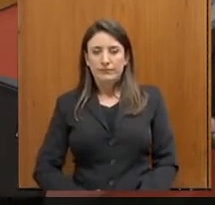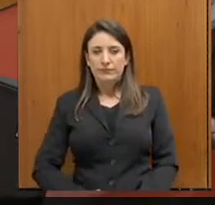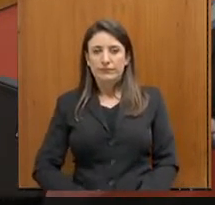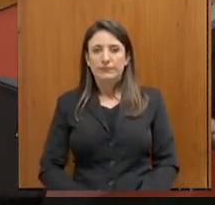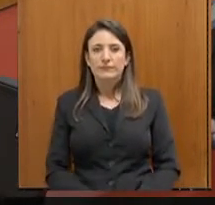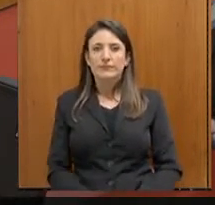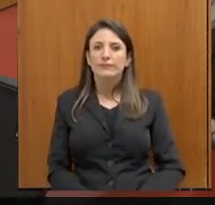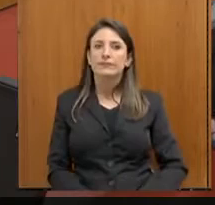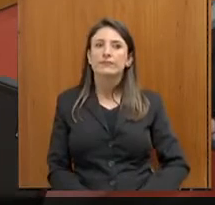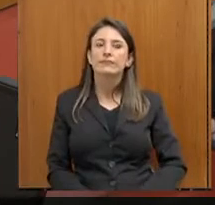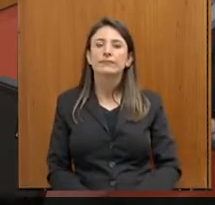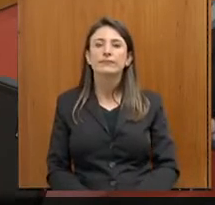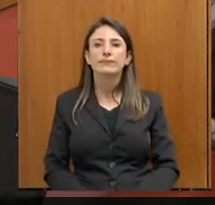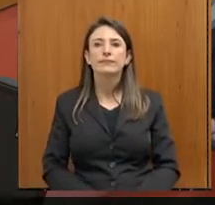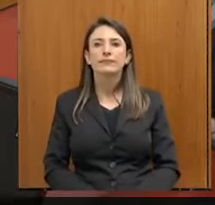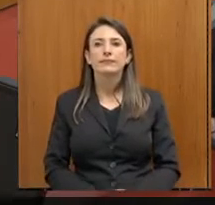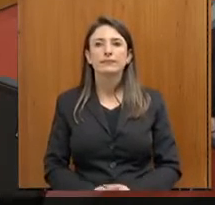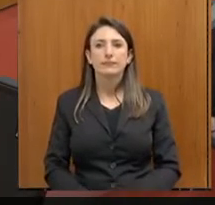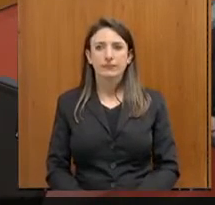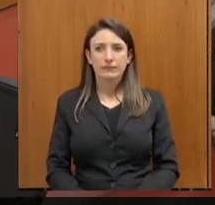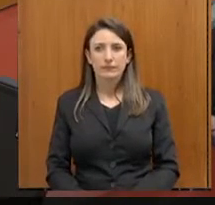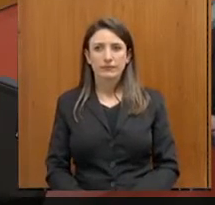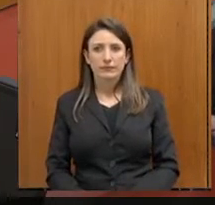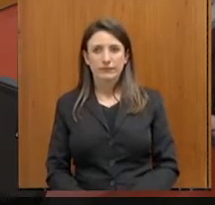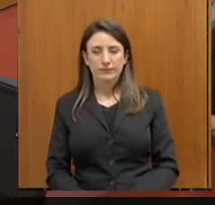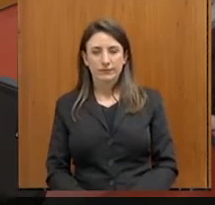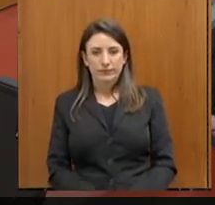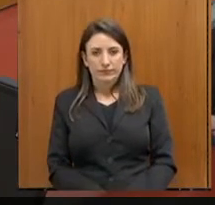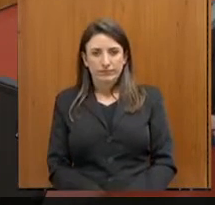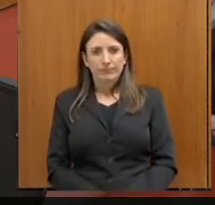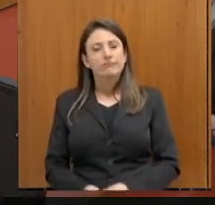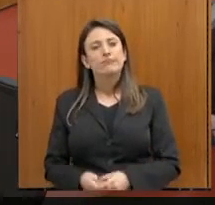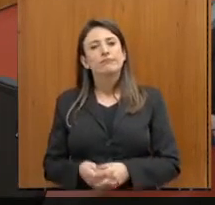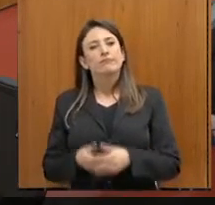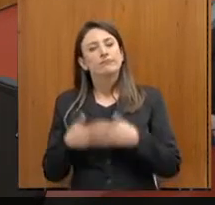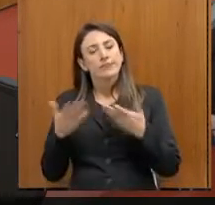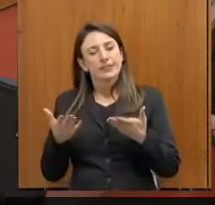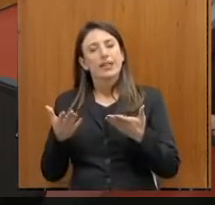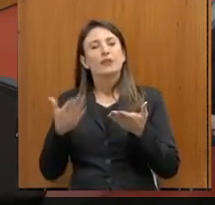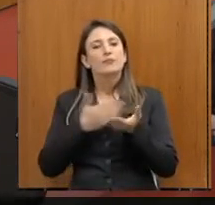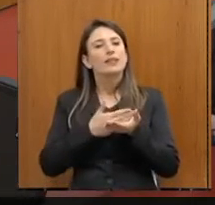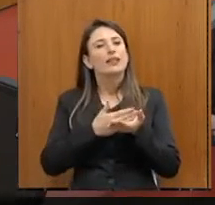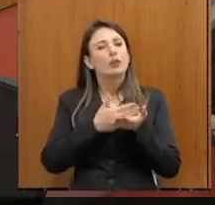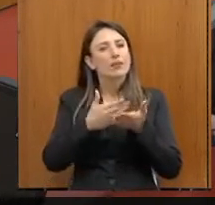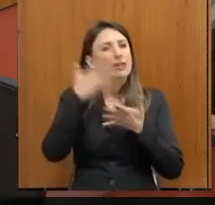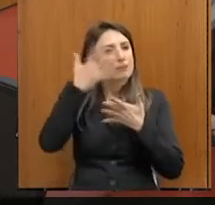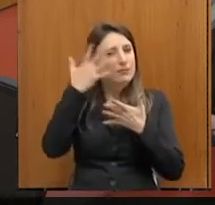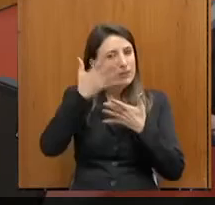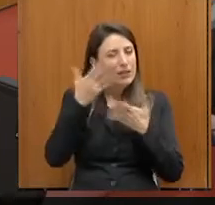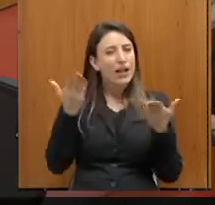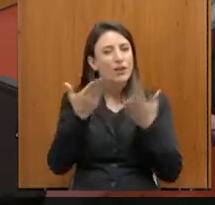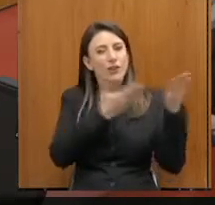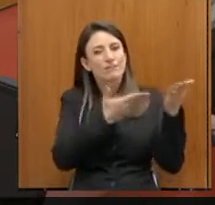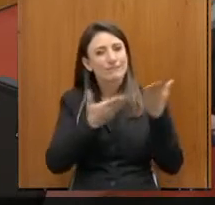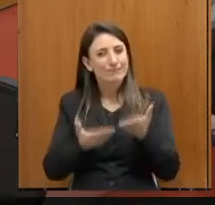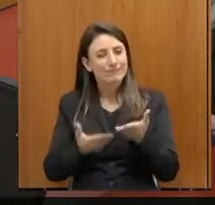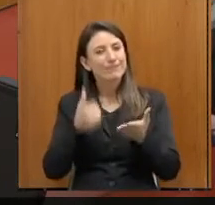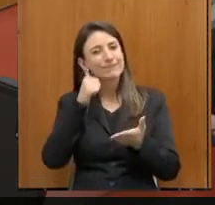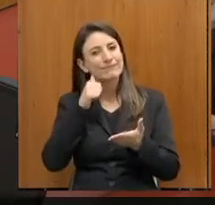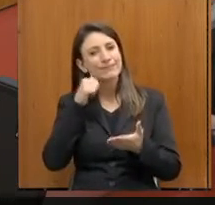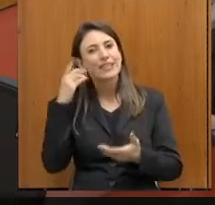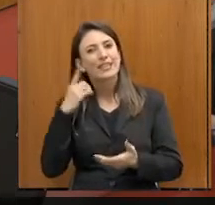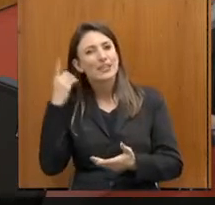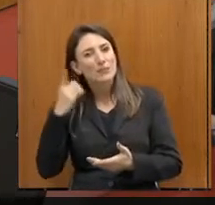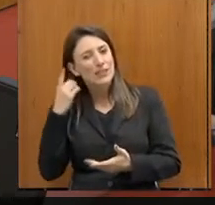E aí e para suas considerações iniciais passo a palavra minha querida a